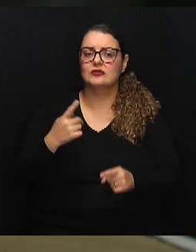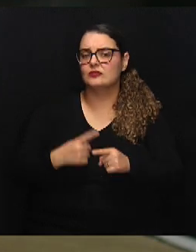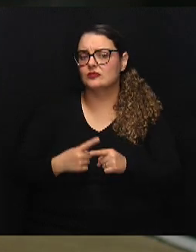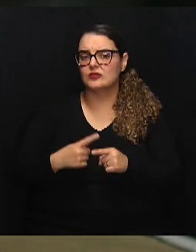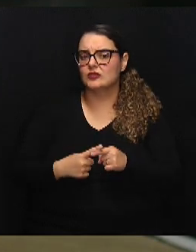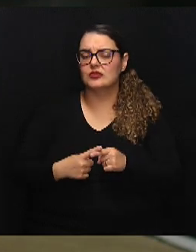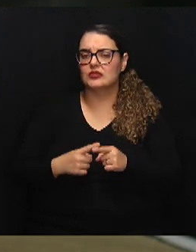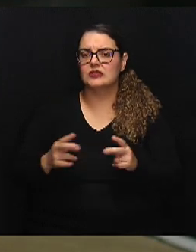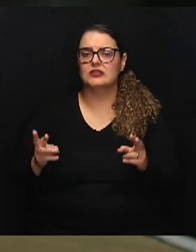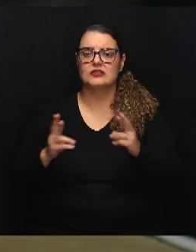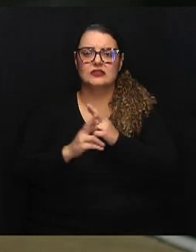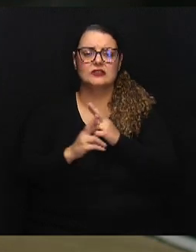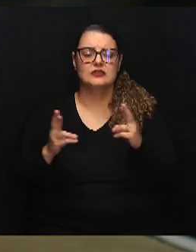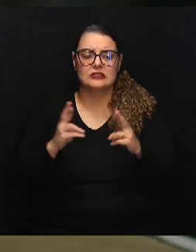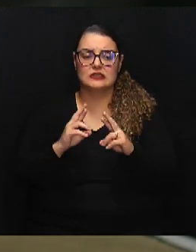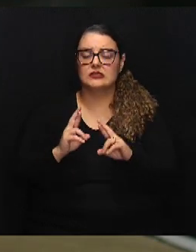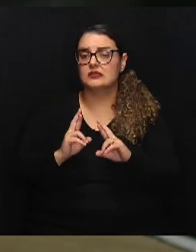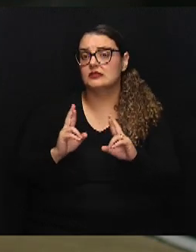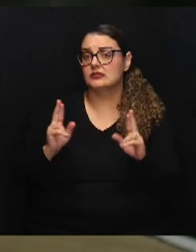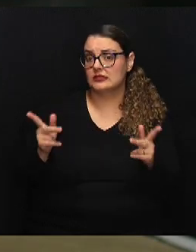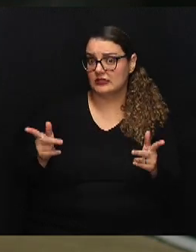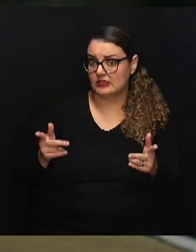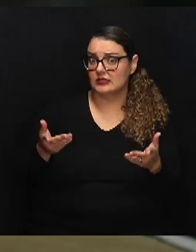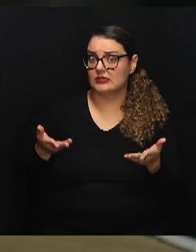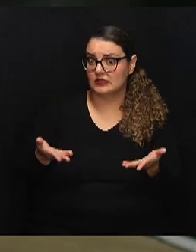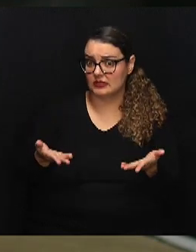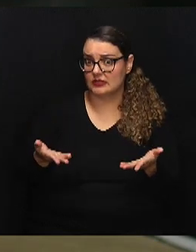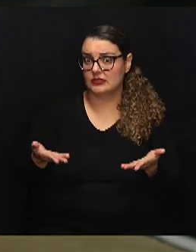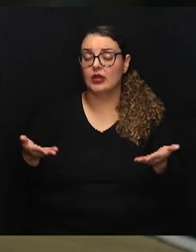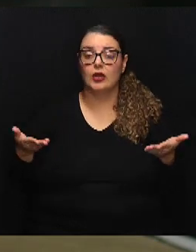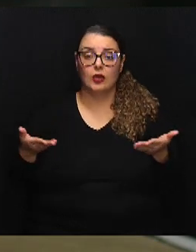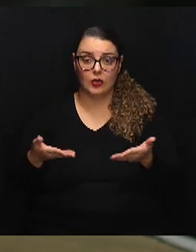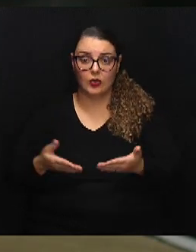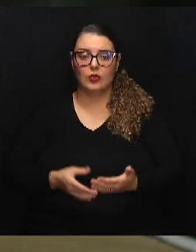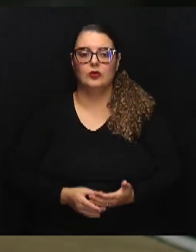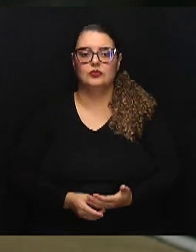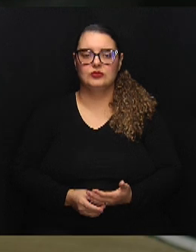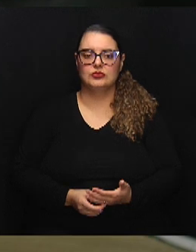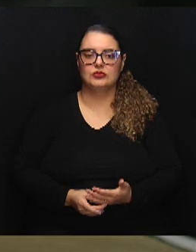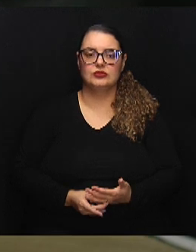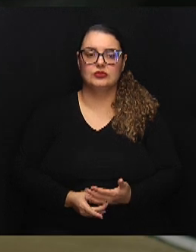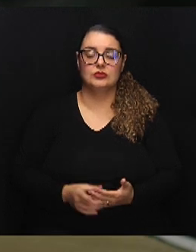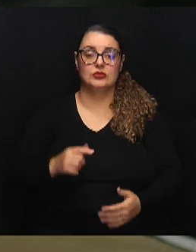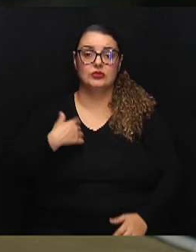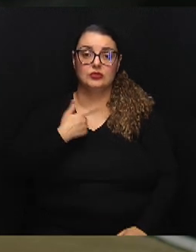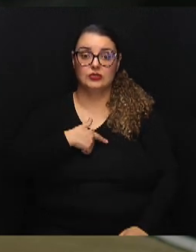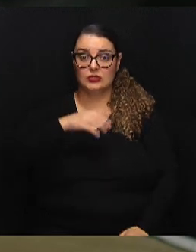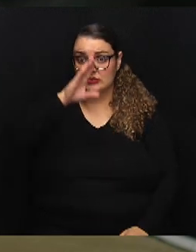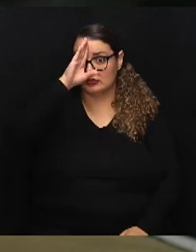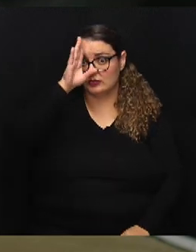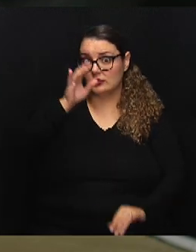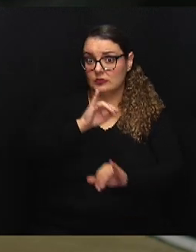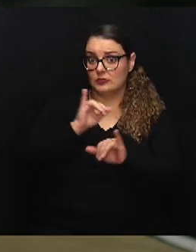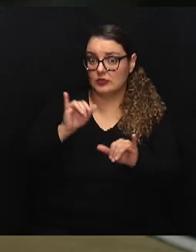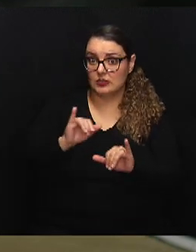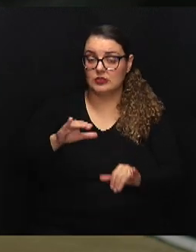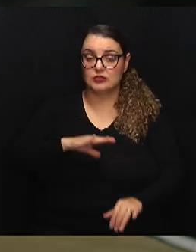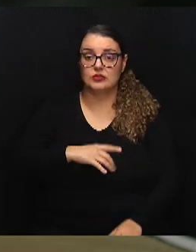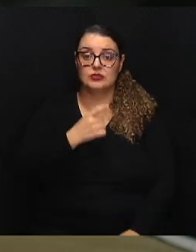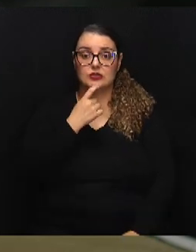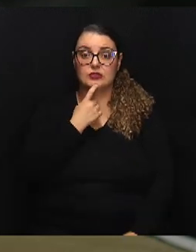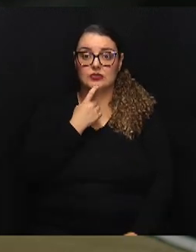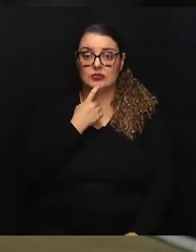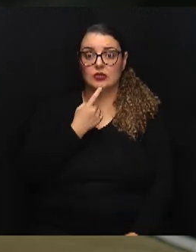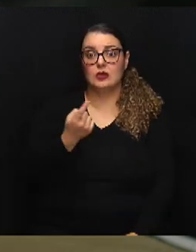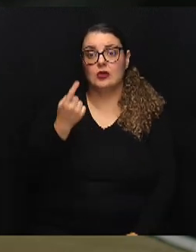esse relacionamento tão diferenciado hoje em dia, né? Agora nós vamos às principais notícias de Campinas. Olha